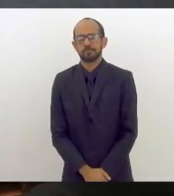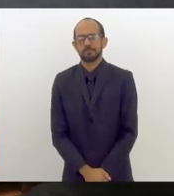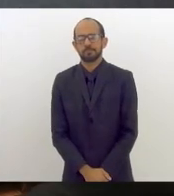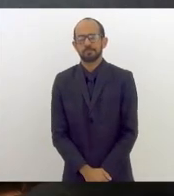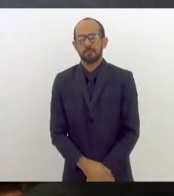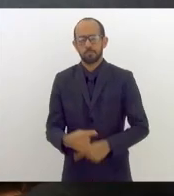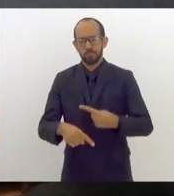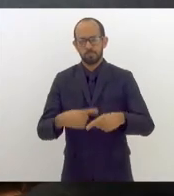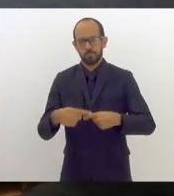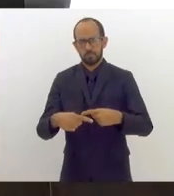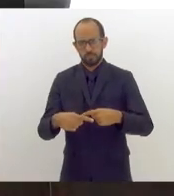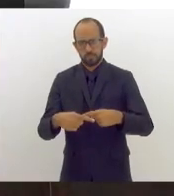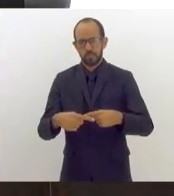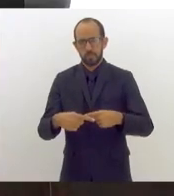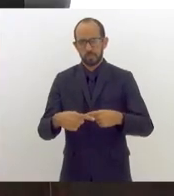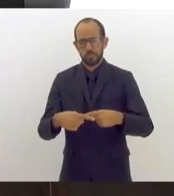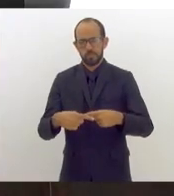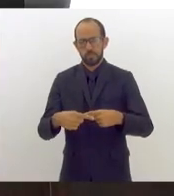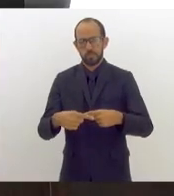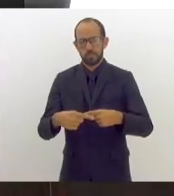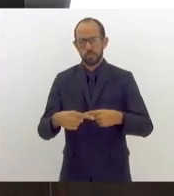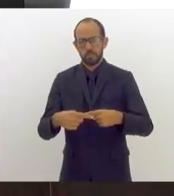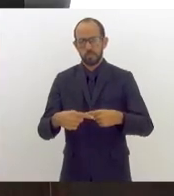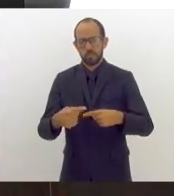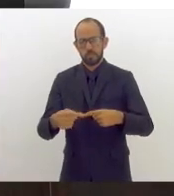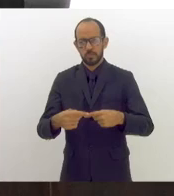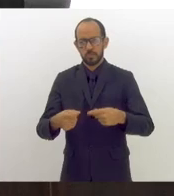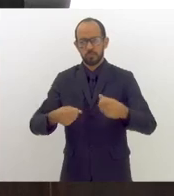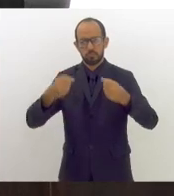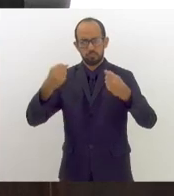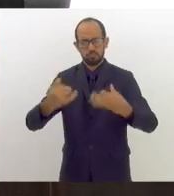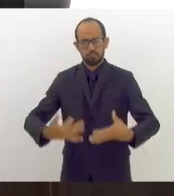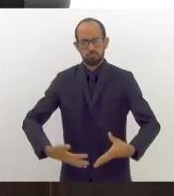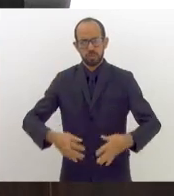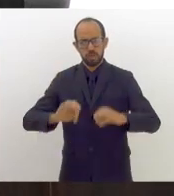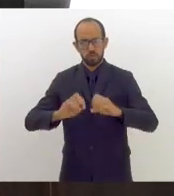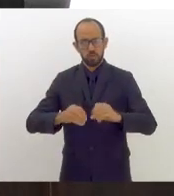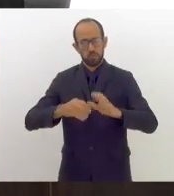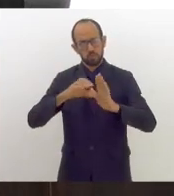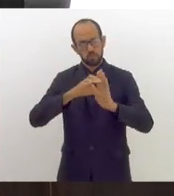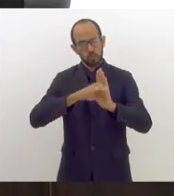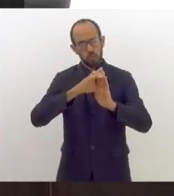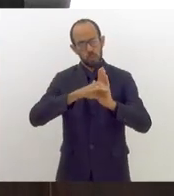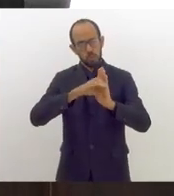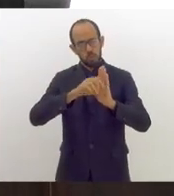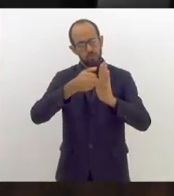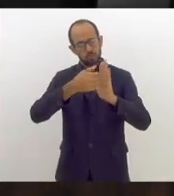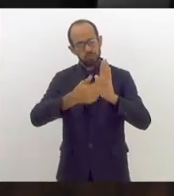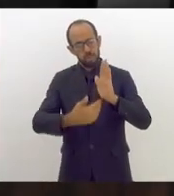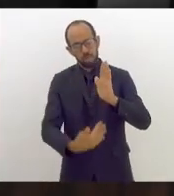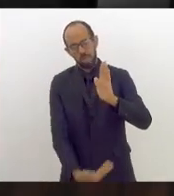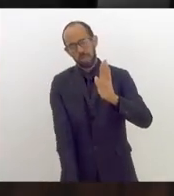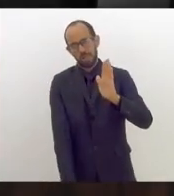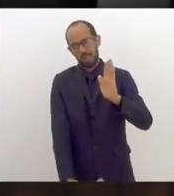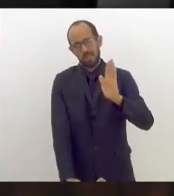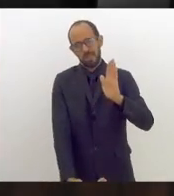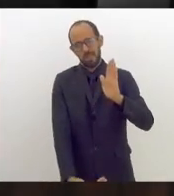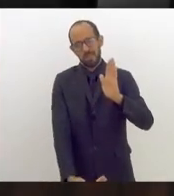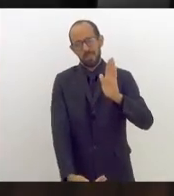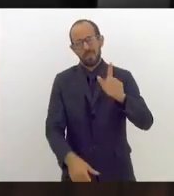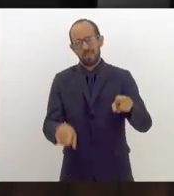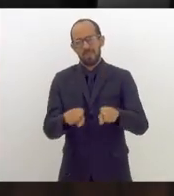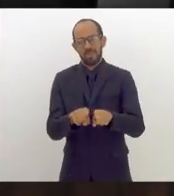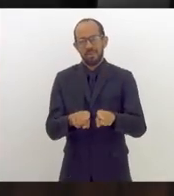depois de relatar todo esse currículo do nosso homenageado vou passar